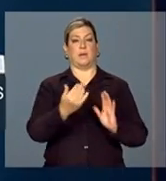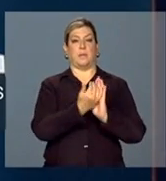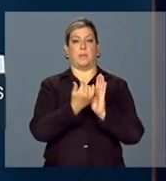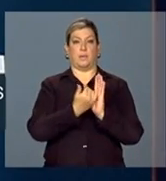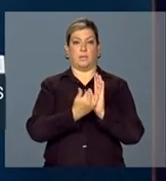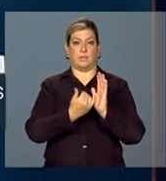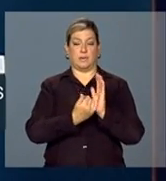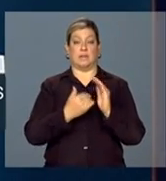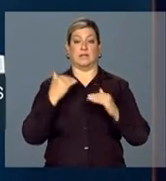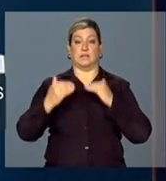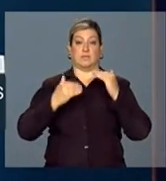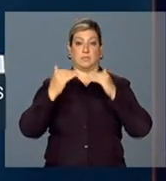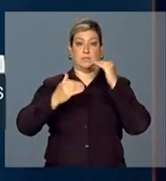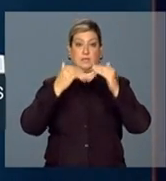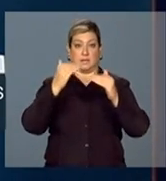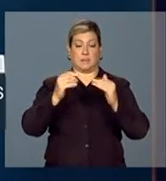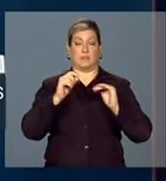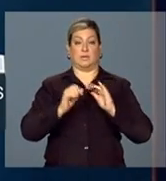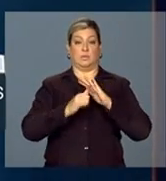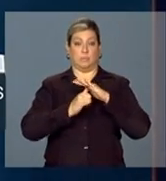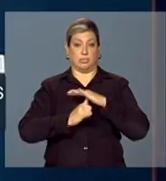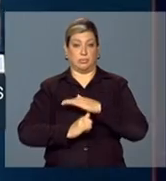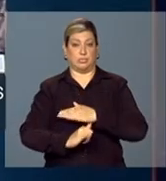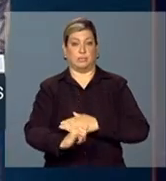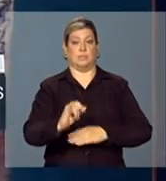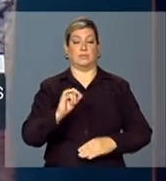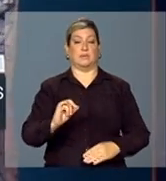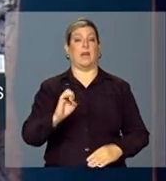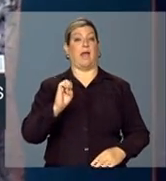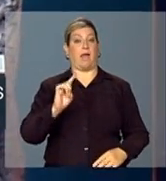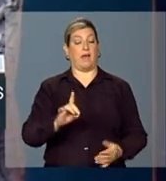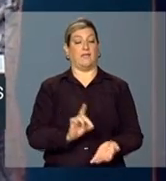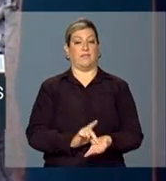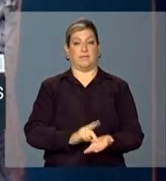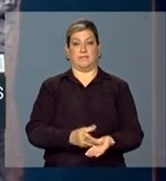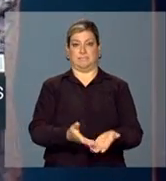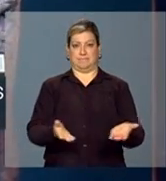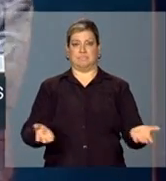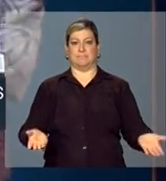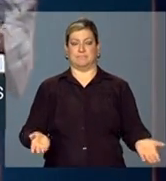programa de desenvolvimento de submarinos é uma realidade.